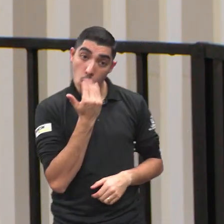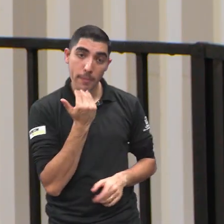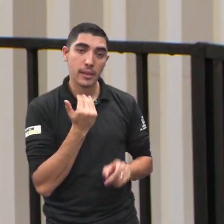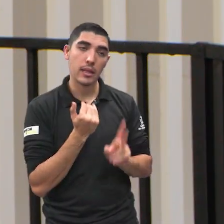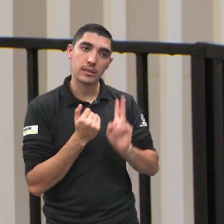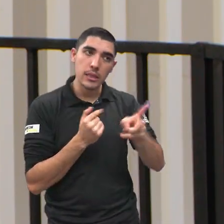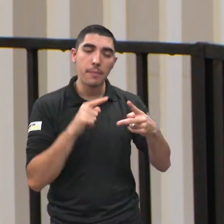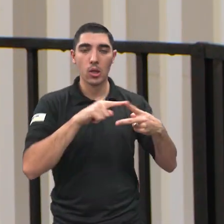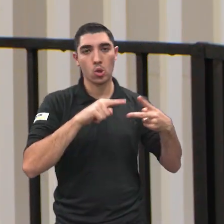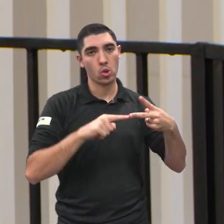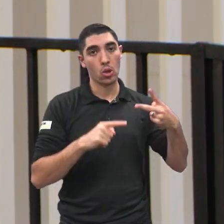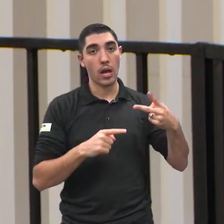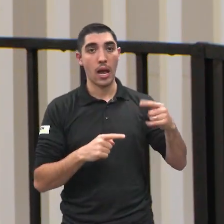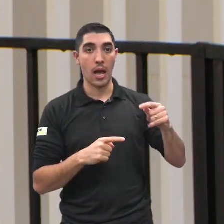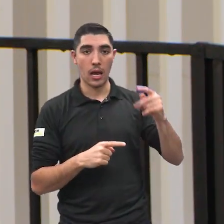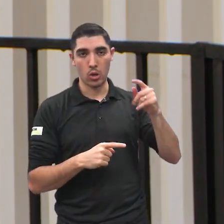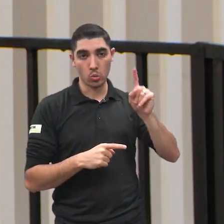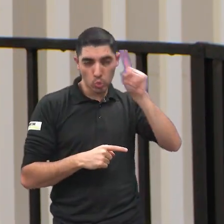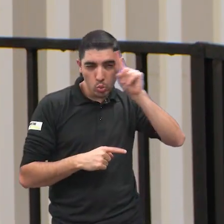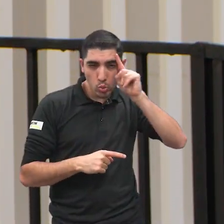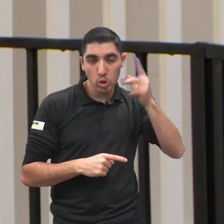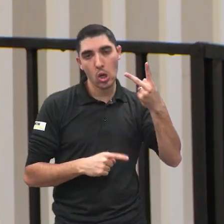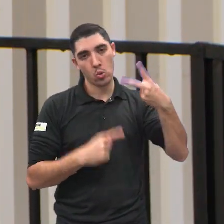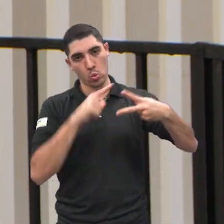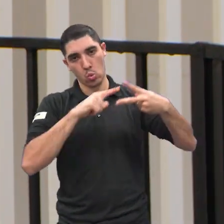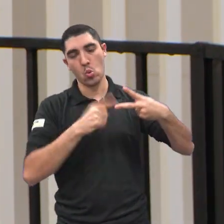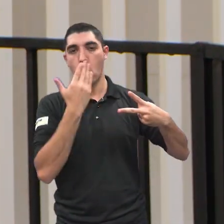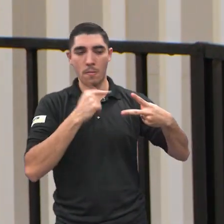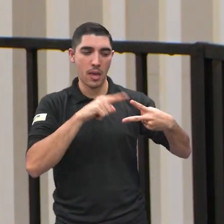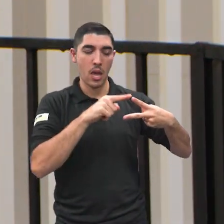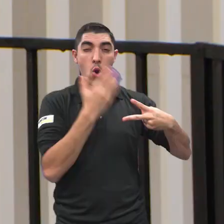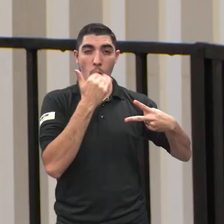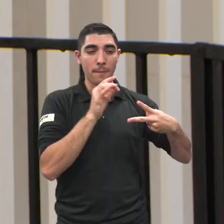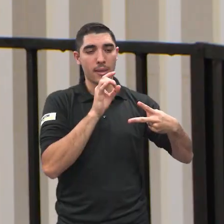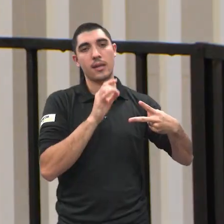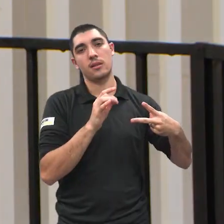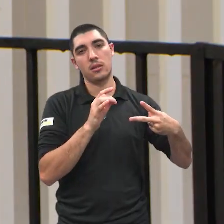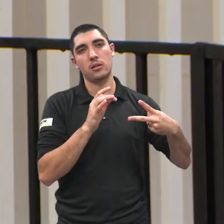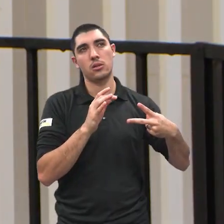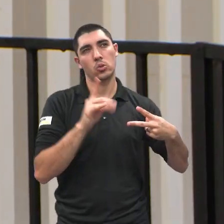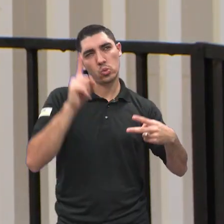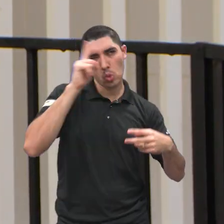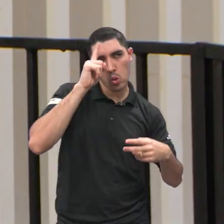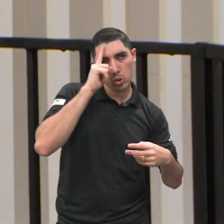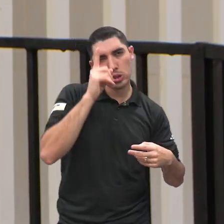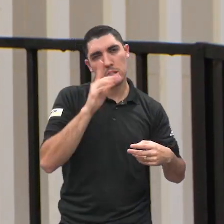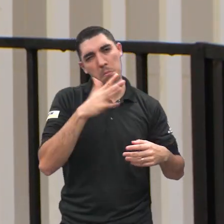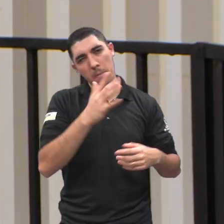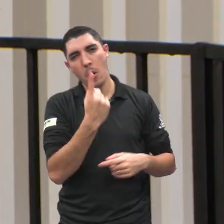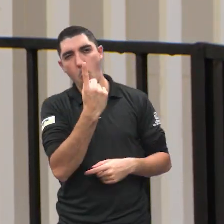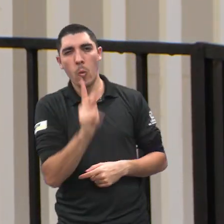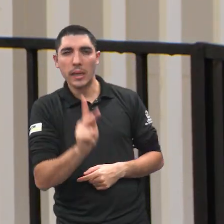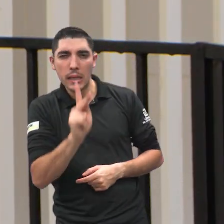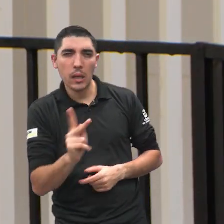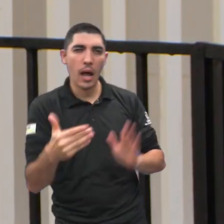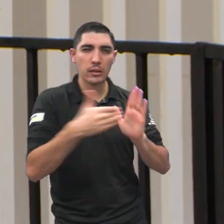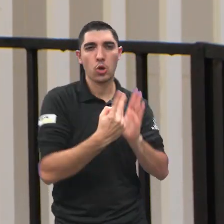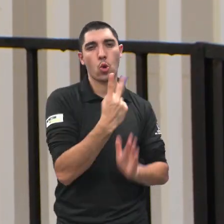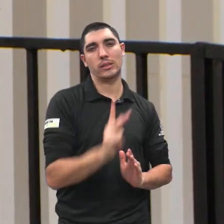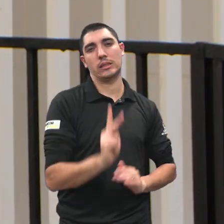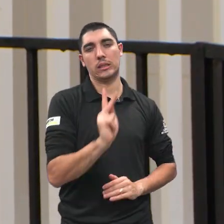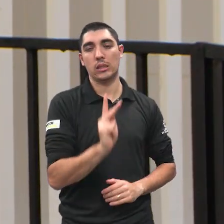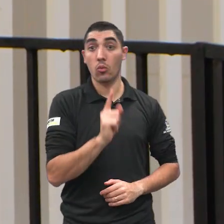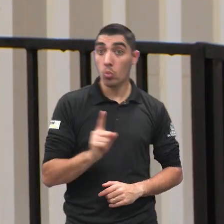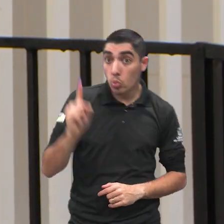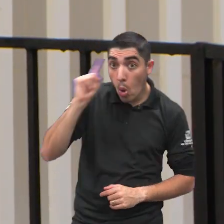assim, é basicamente 2 refeições por dia, em torno de 1,5 kg a 2 por dia de ração. Por dia.